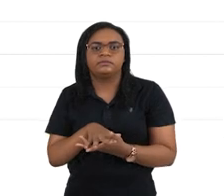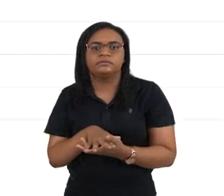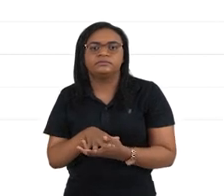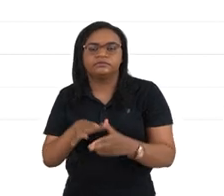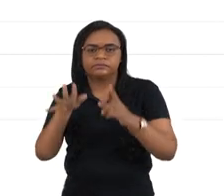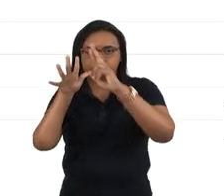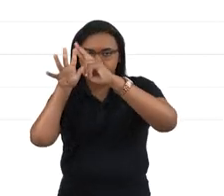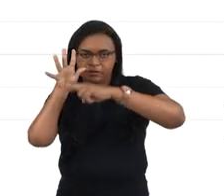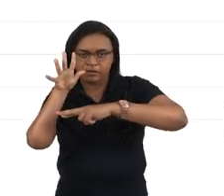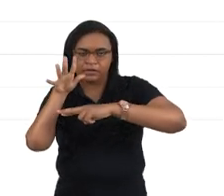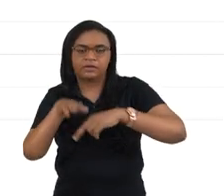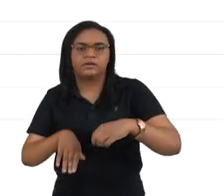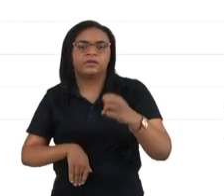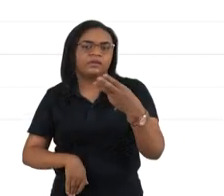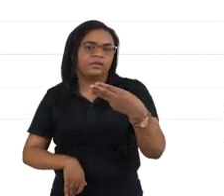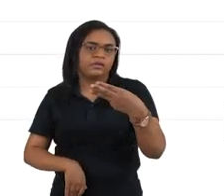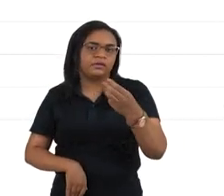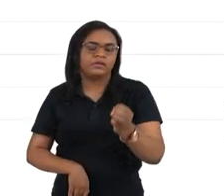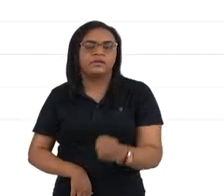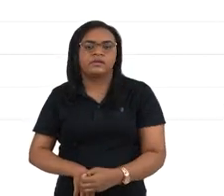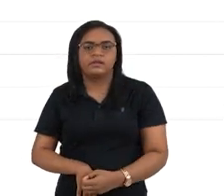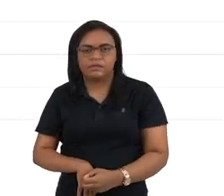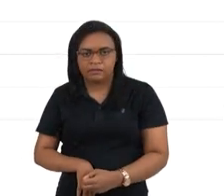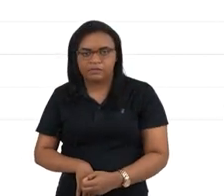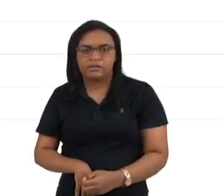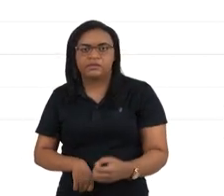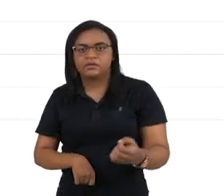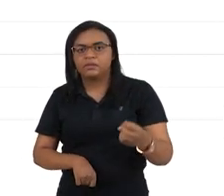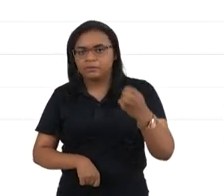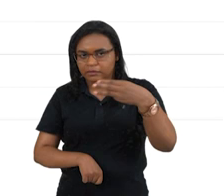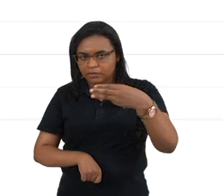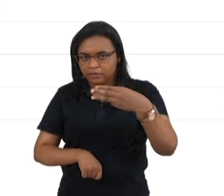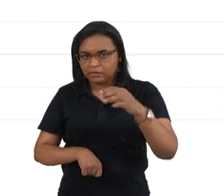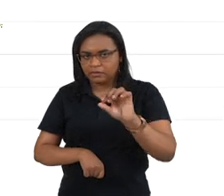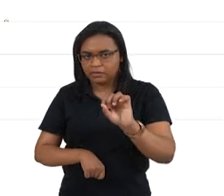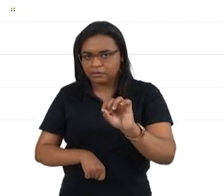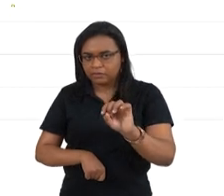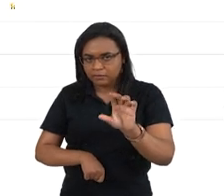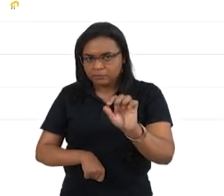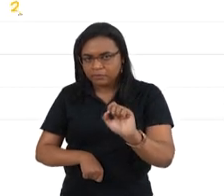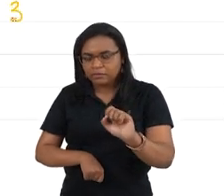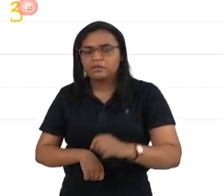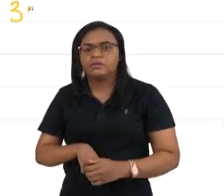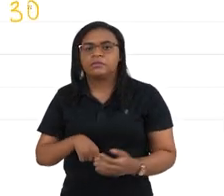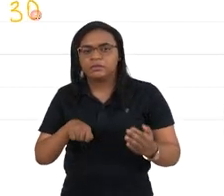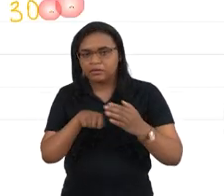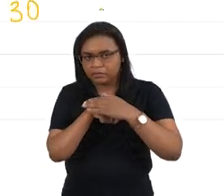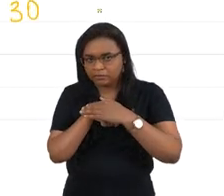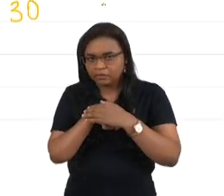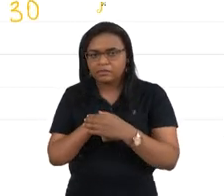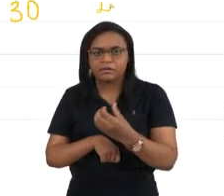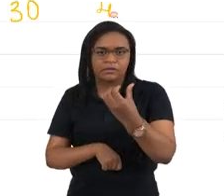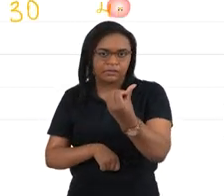de regra de 3, que a gente tem apenas 3 números desconhecidos. Então, ó, 6 vezes 5 dá